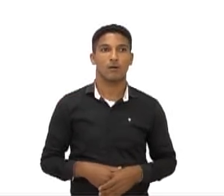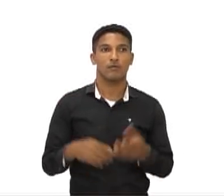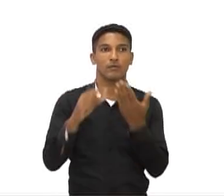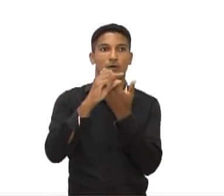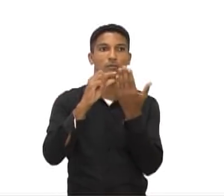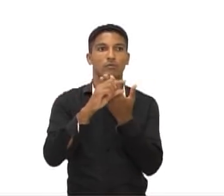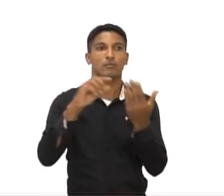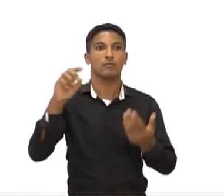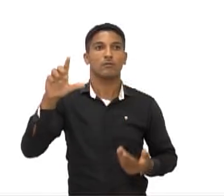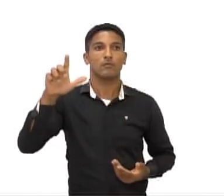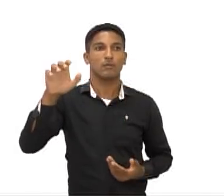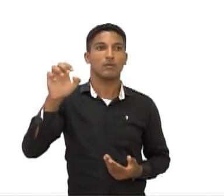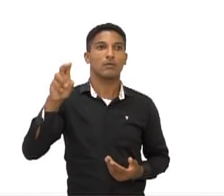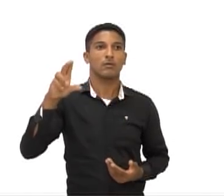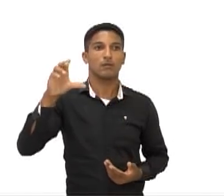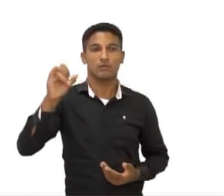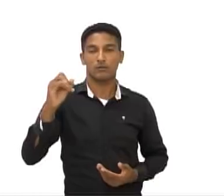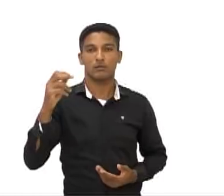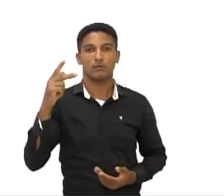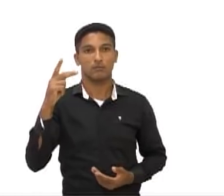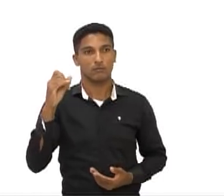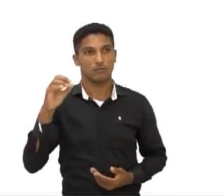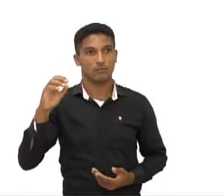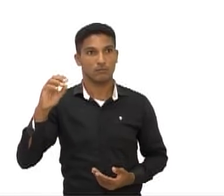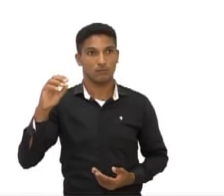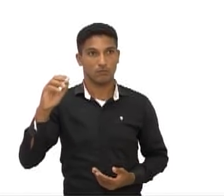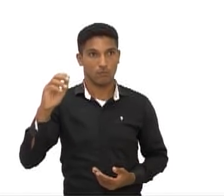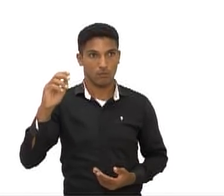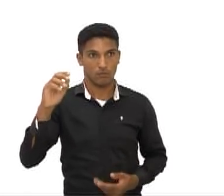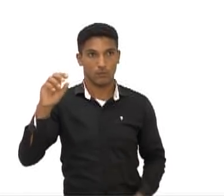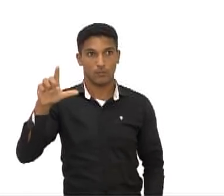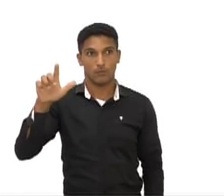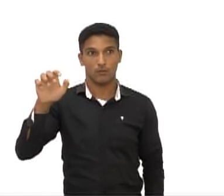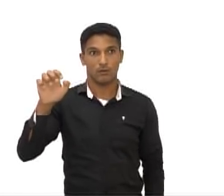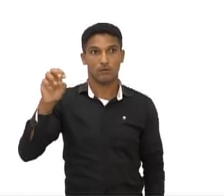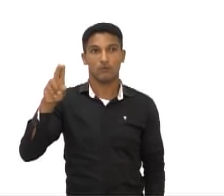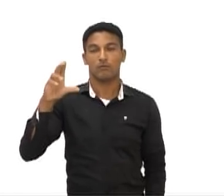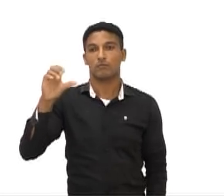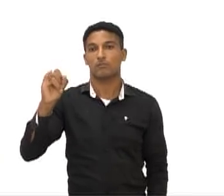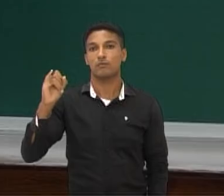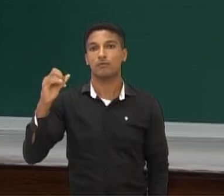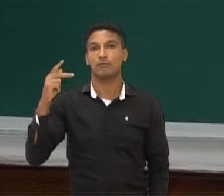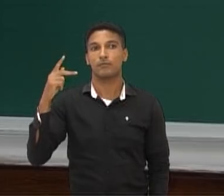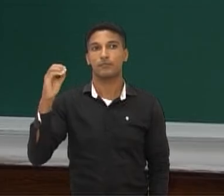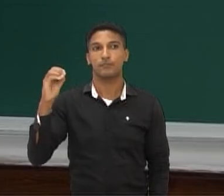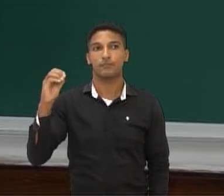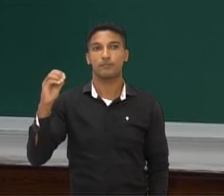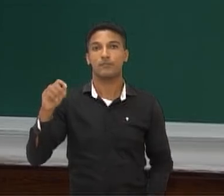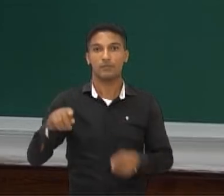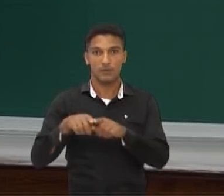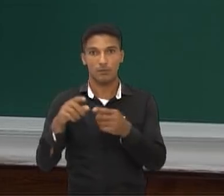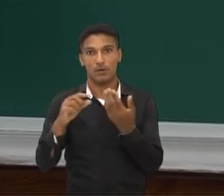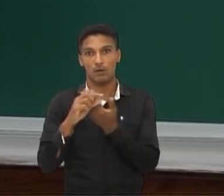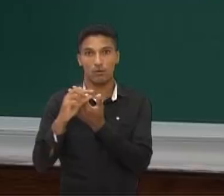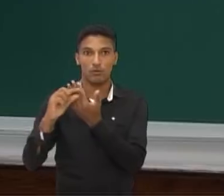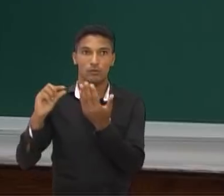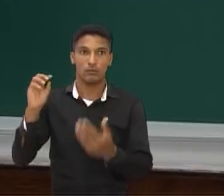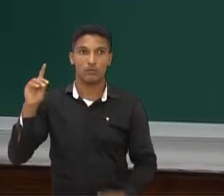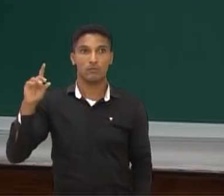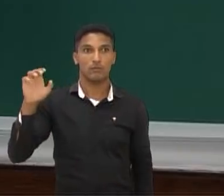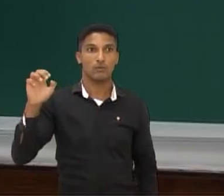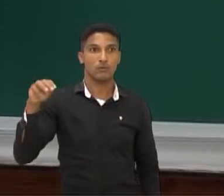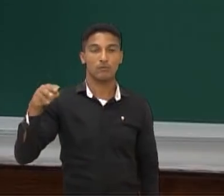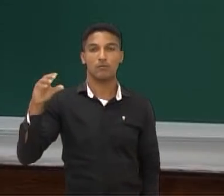Demócrito. Vou trazer para você a figura desses filósofos. Veja, nós estamos falando de